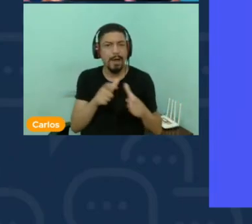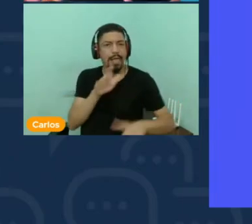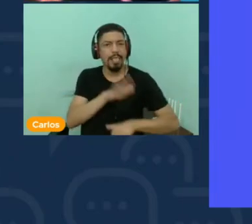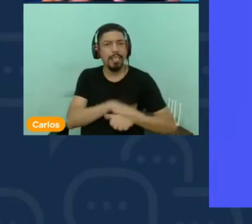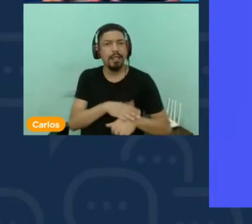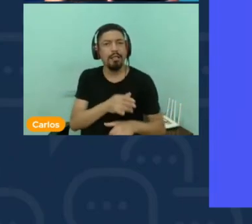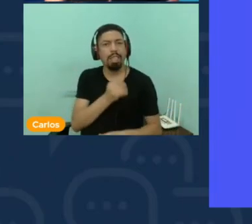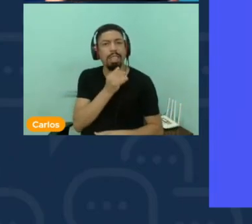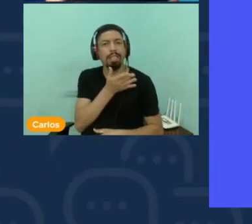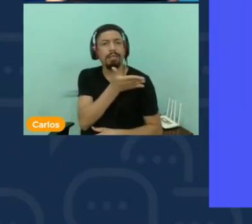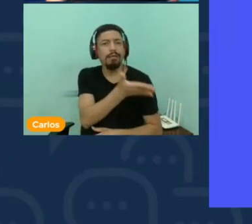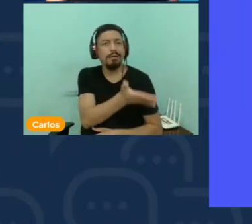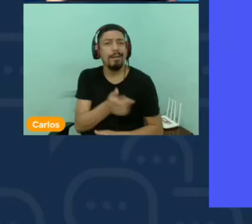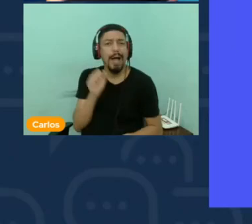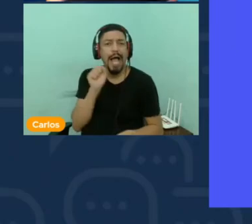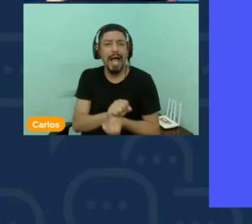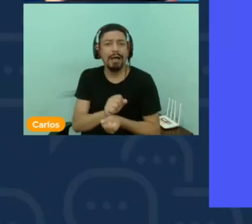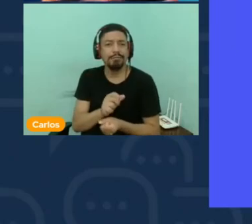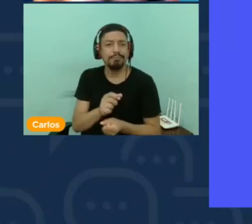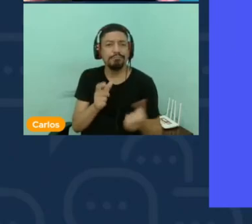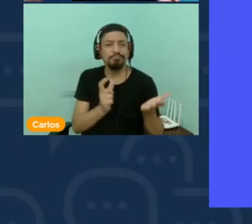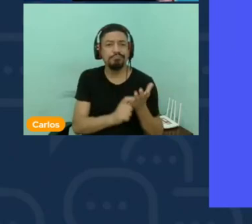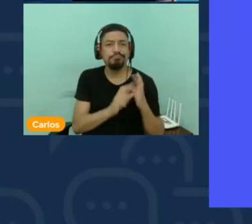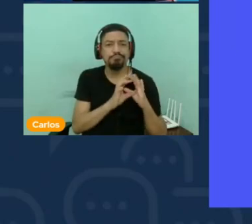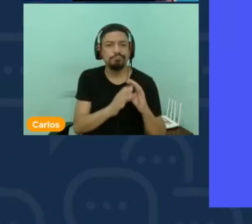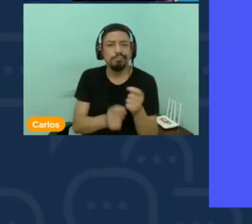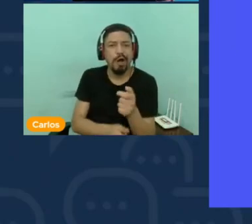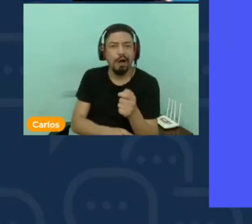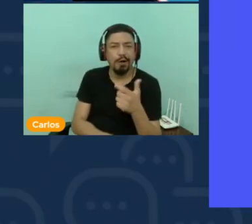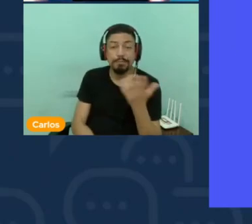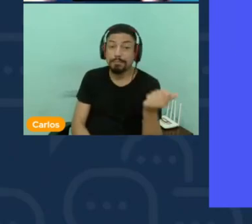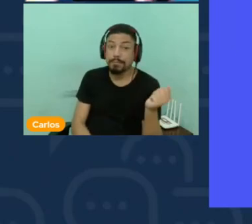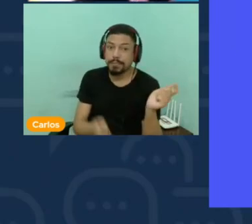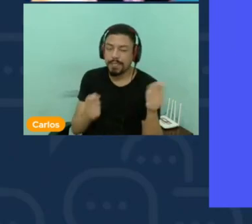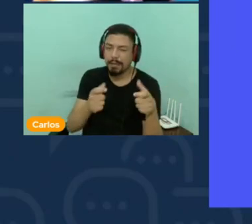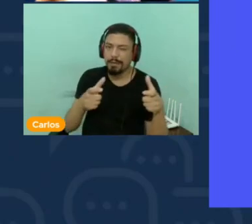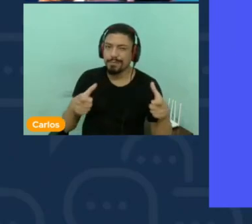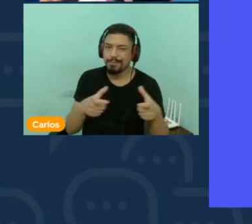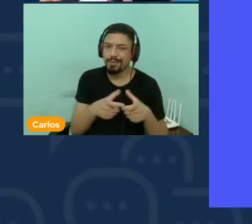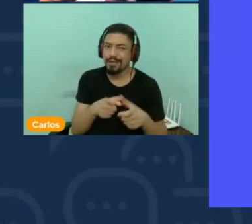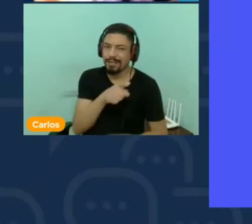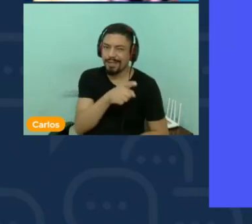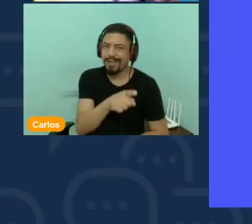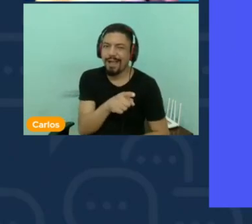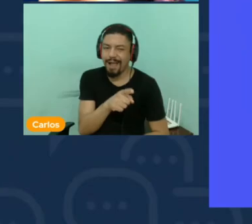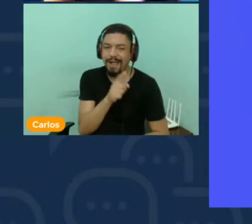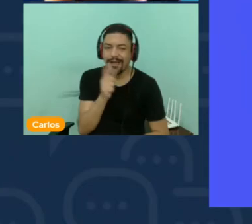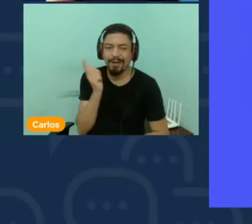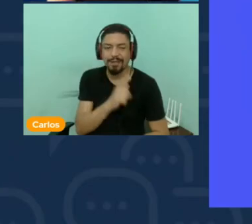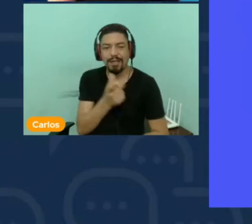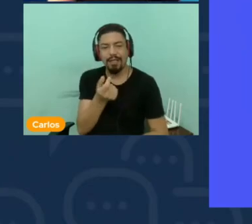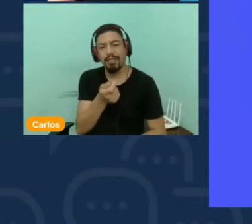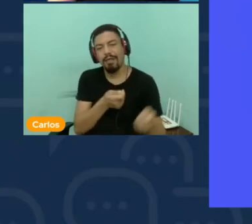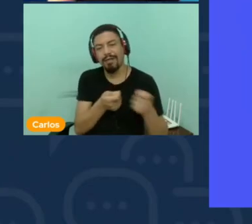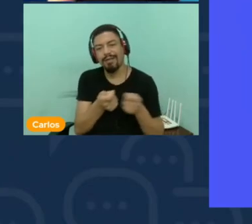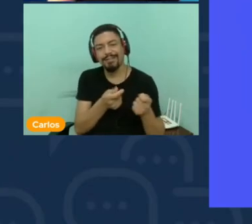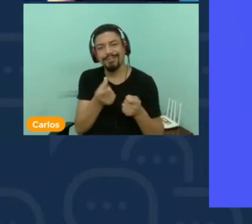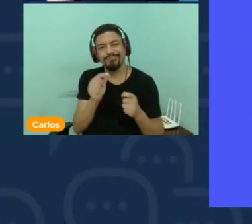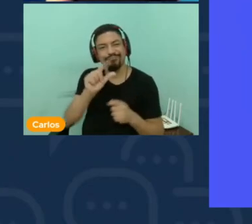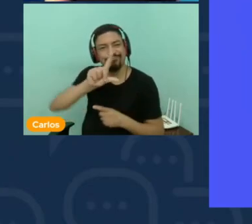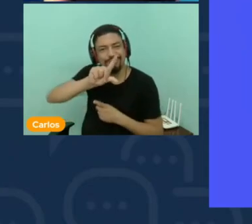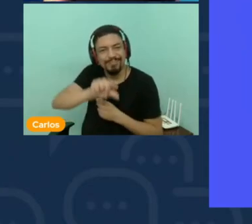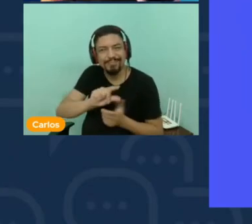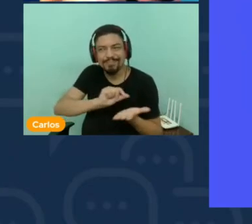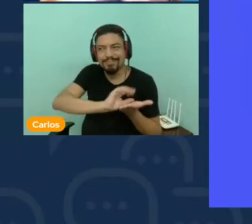parte do tempo ocioso? Eu poderia, né, diminuir o tamanho desse servidor, logo pagar menos por